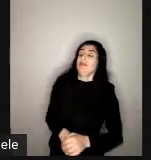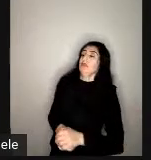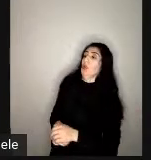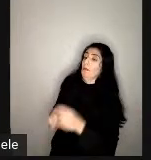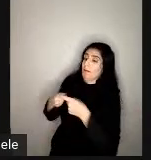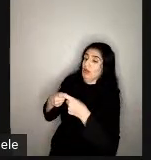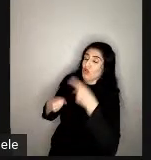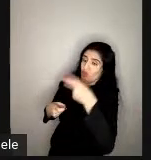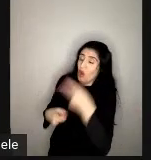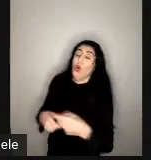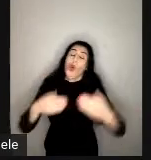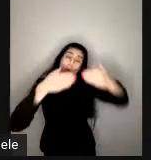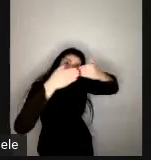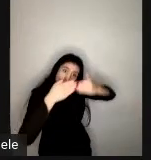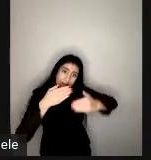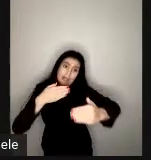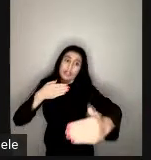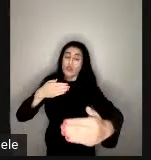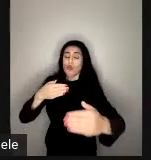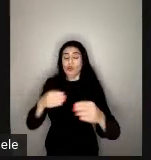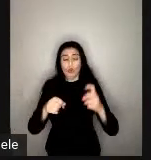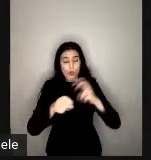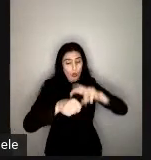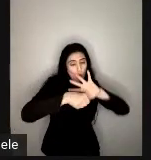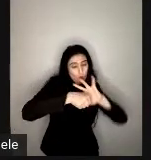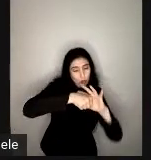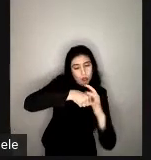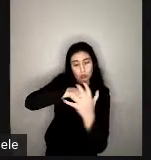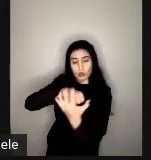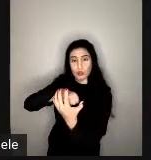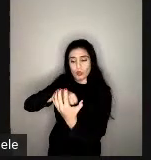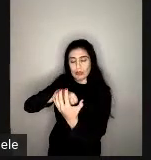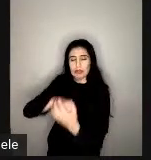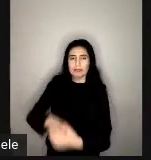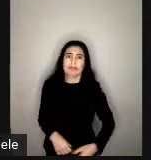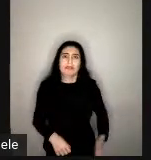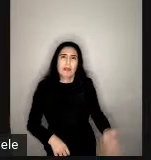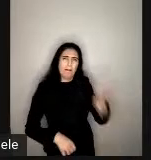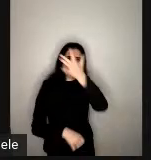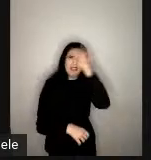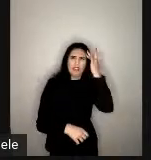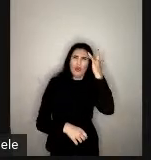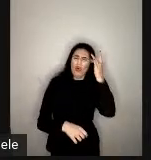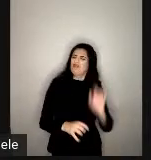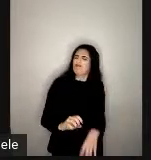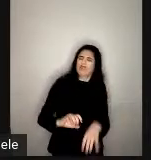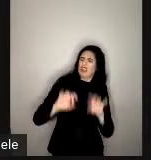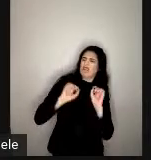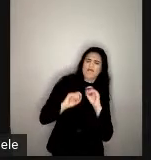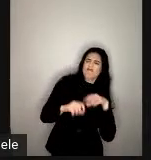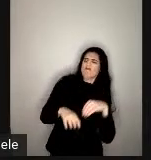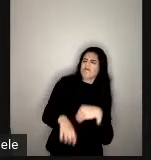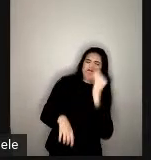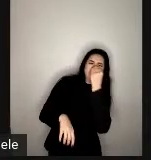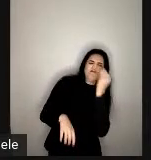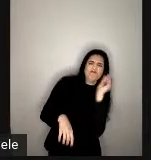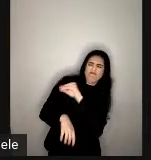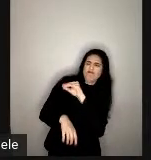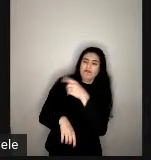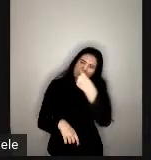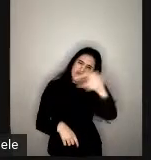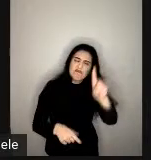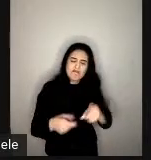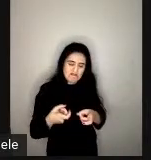a maioria das pessoas deixou de lado os seus exames regulares, né? Muita gente, inclusive